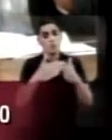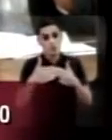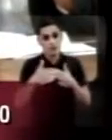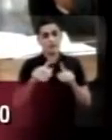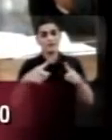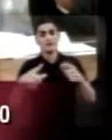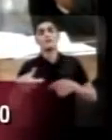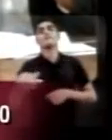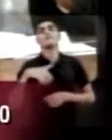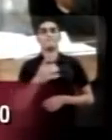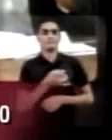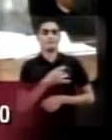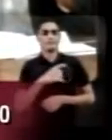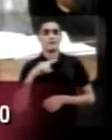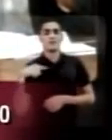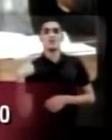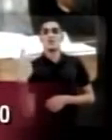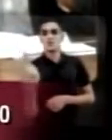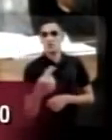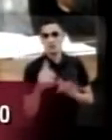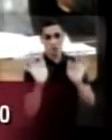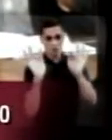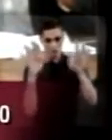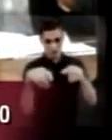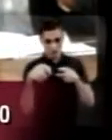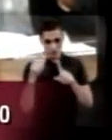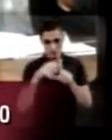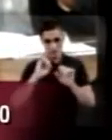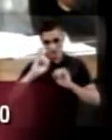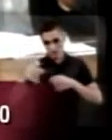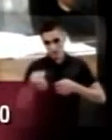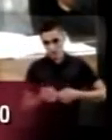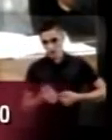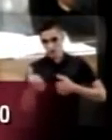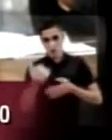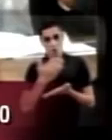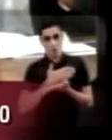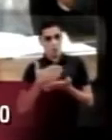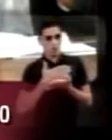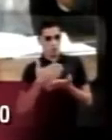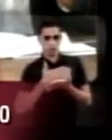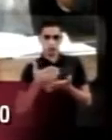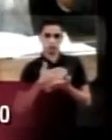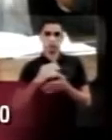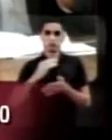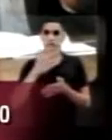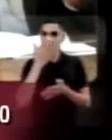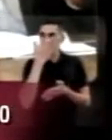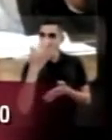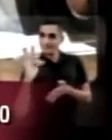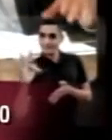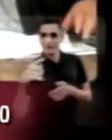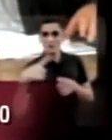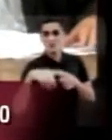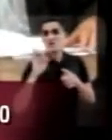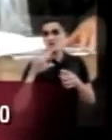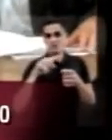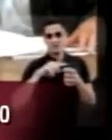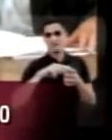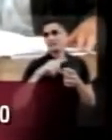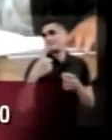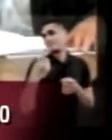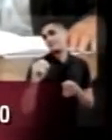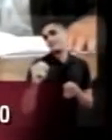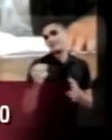medo da gente, final de janeiro, começo de fevereiro. por causa desses 10 dias de